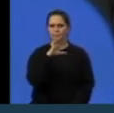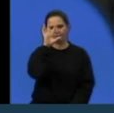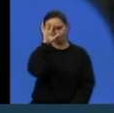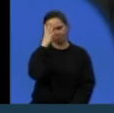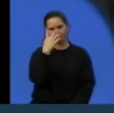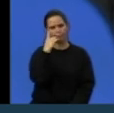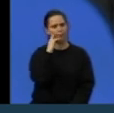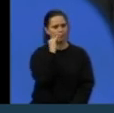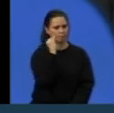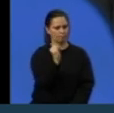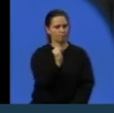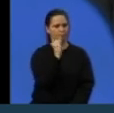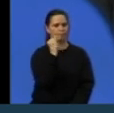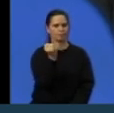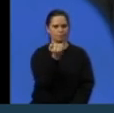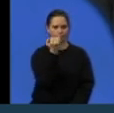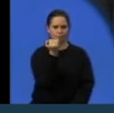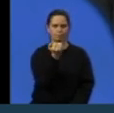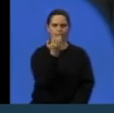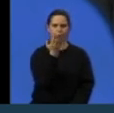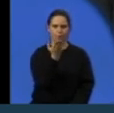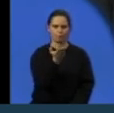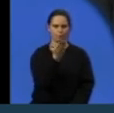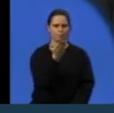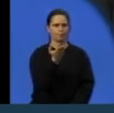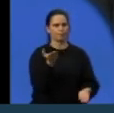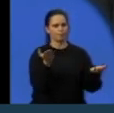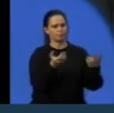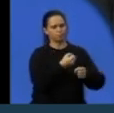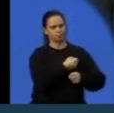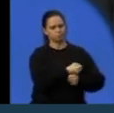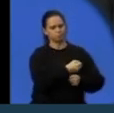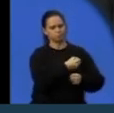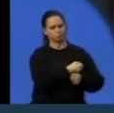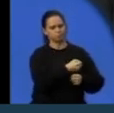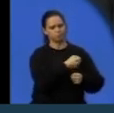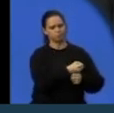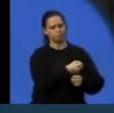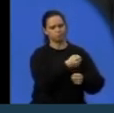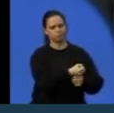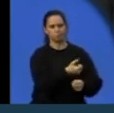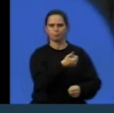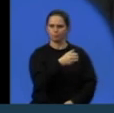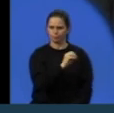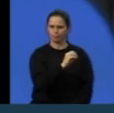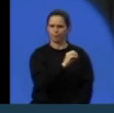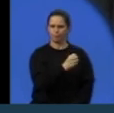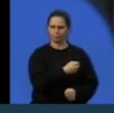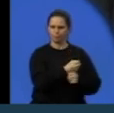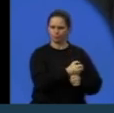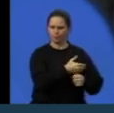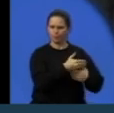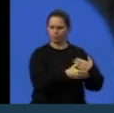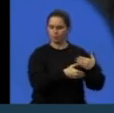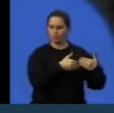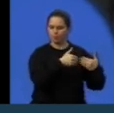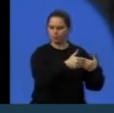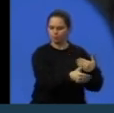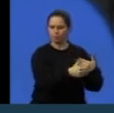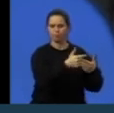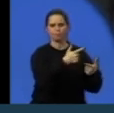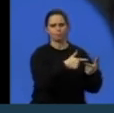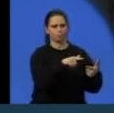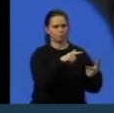aluno, que ultimamente, de cerca de uma década para cá, por conta dos fatores